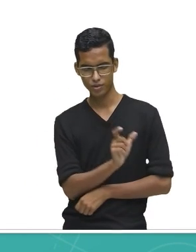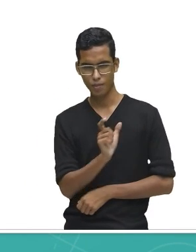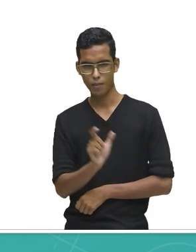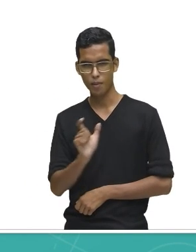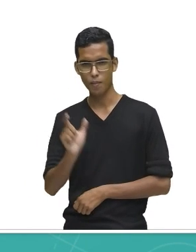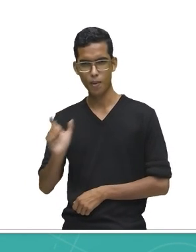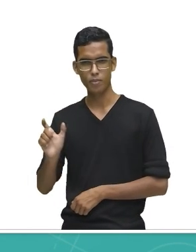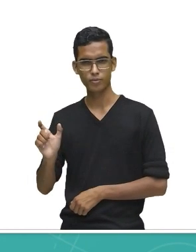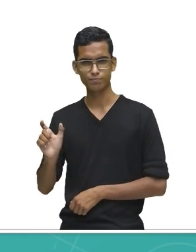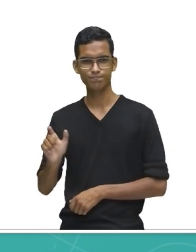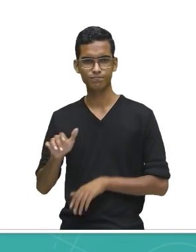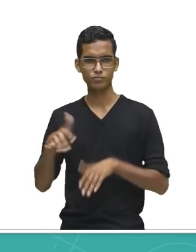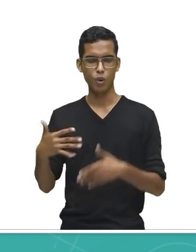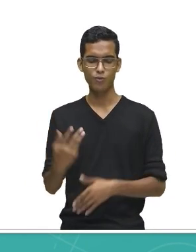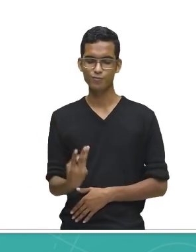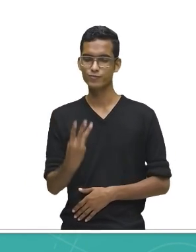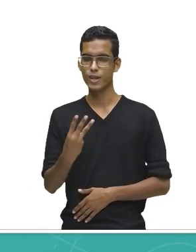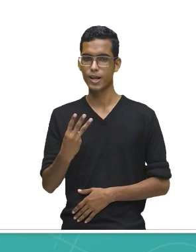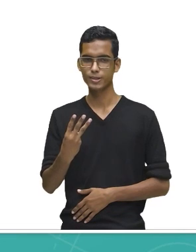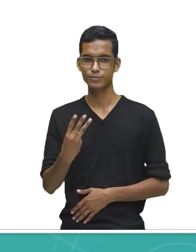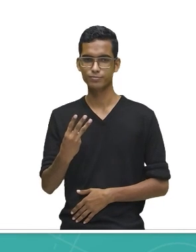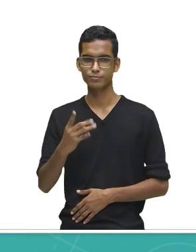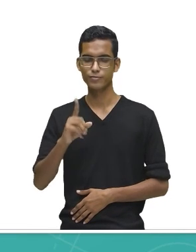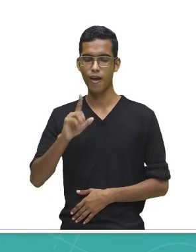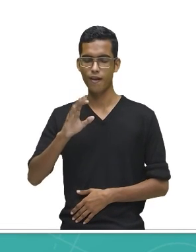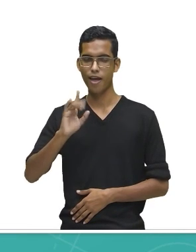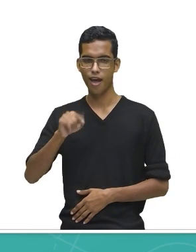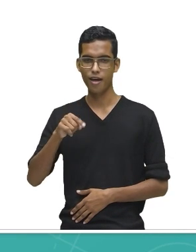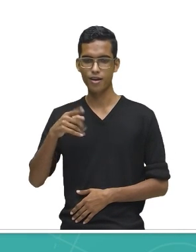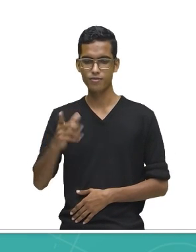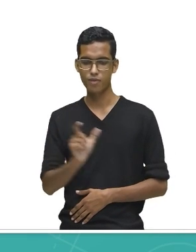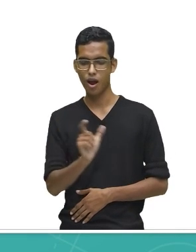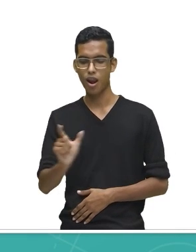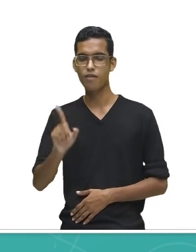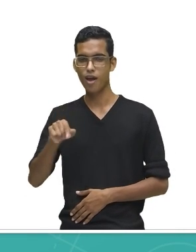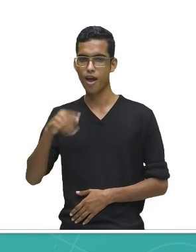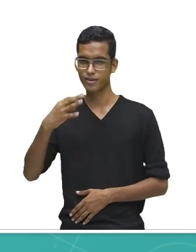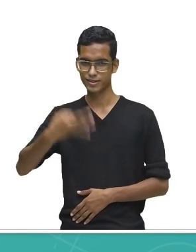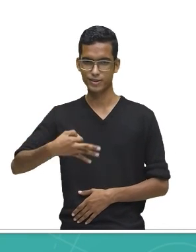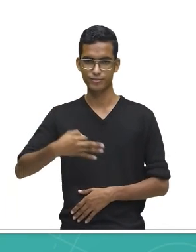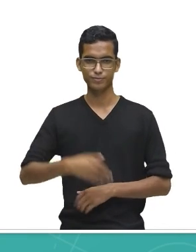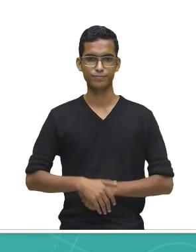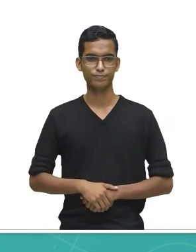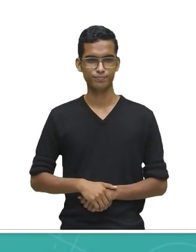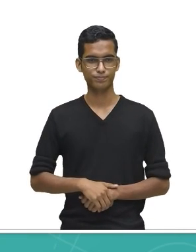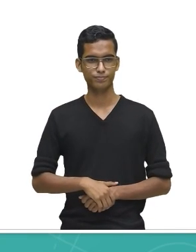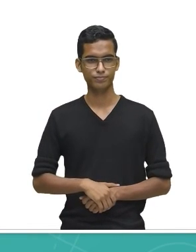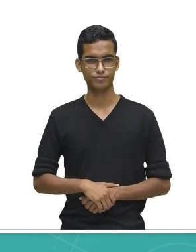maiúscula de forma incorreta. Então vamos para a número 2.